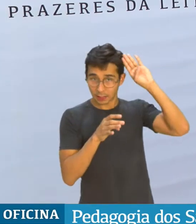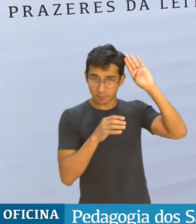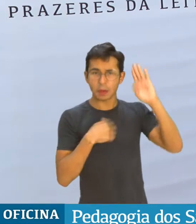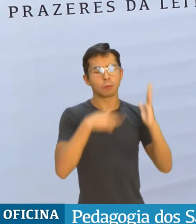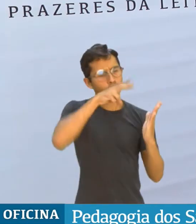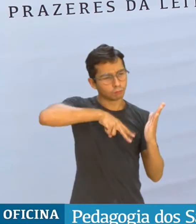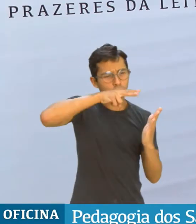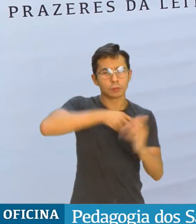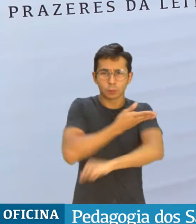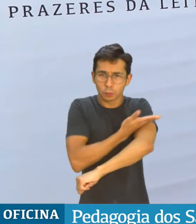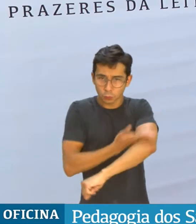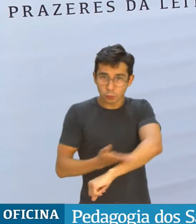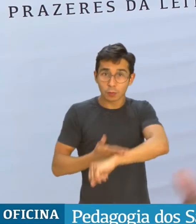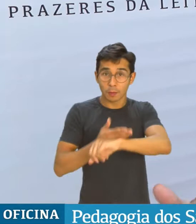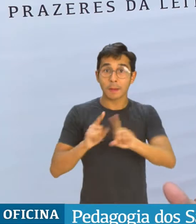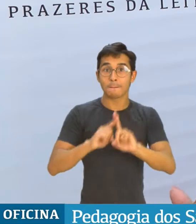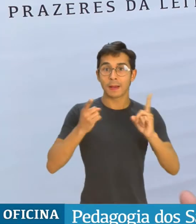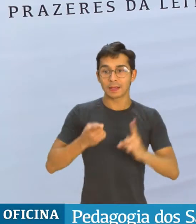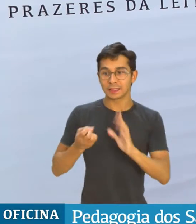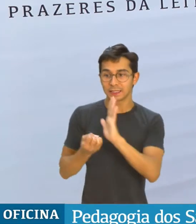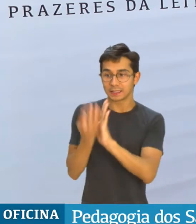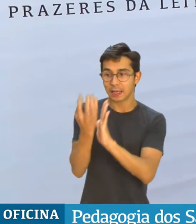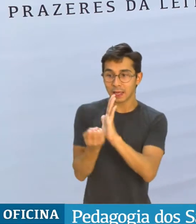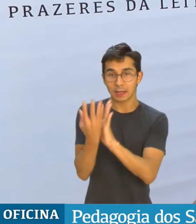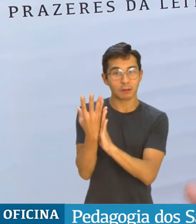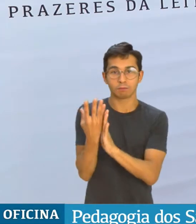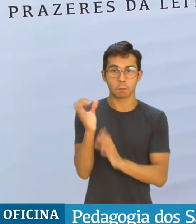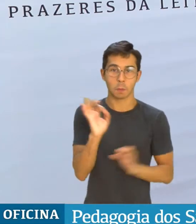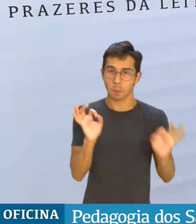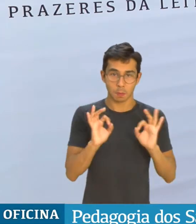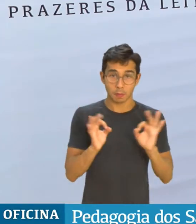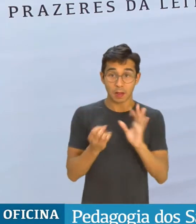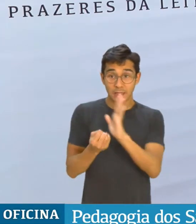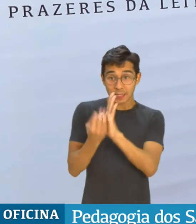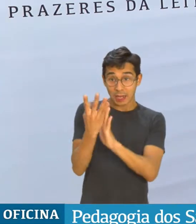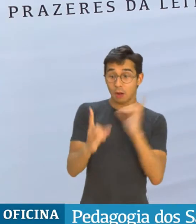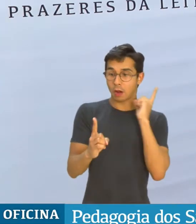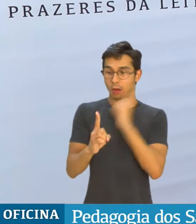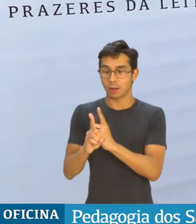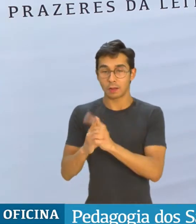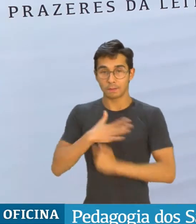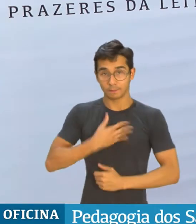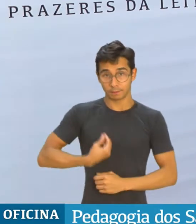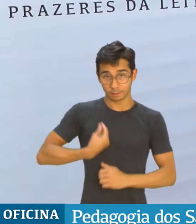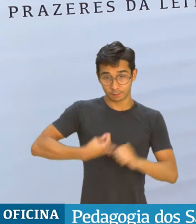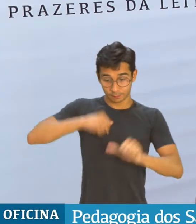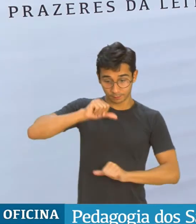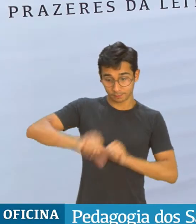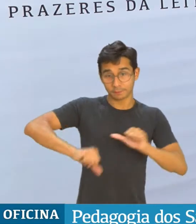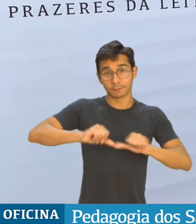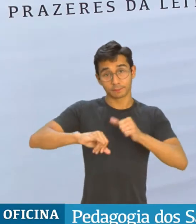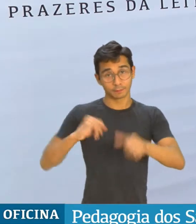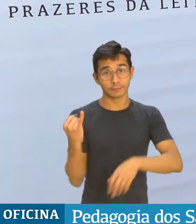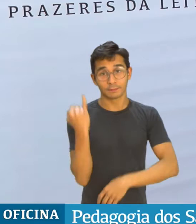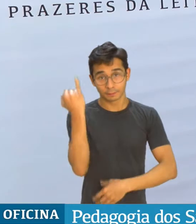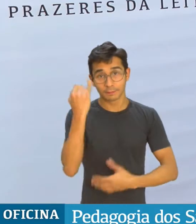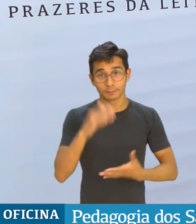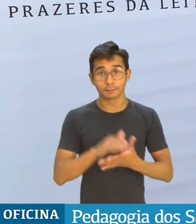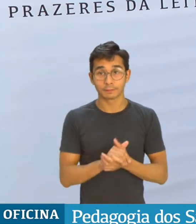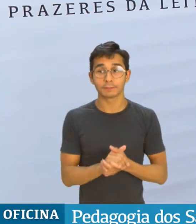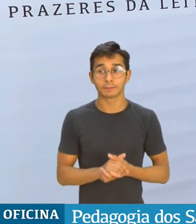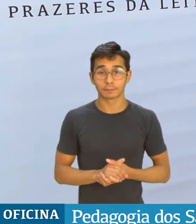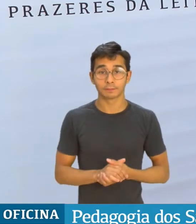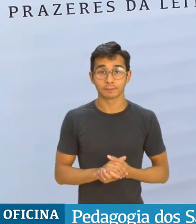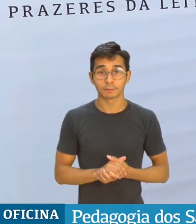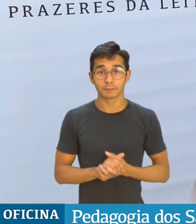da leitura, mas esse encontro com os saraus, ele trouxe algumas mudanças muito importantes mesmo. E no primeiro momento, quando eu já